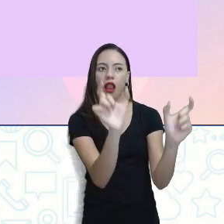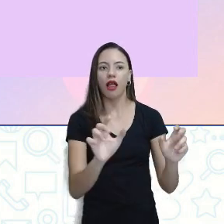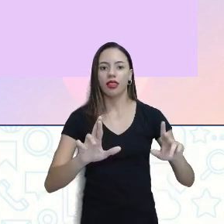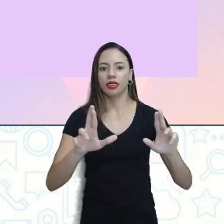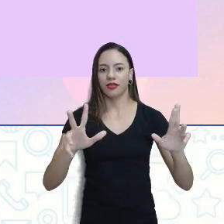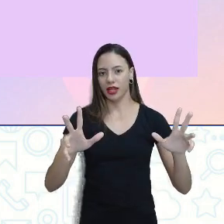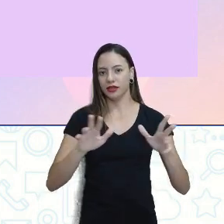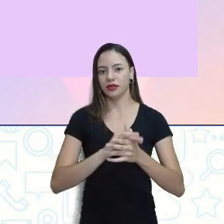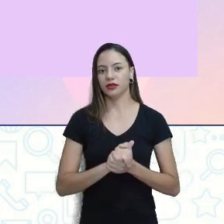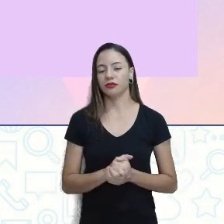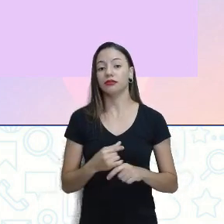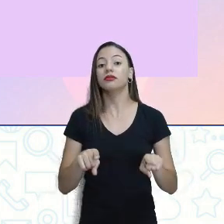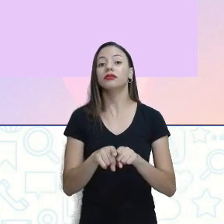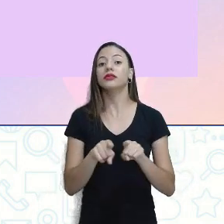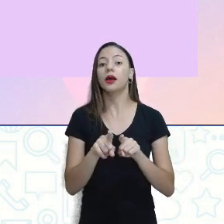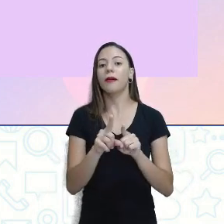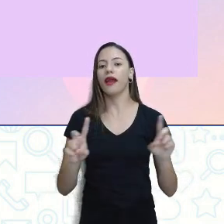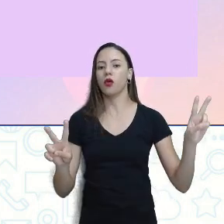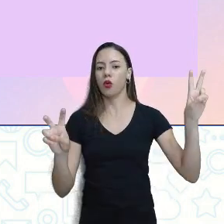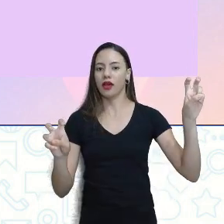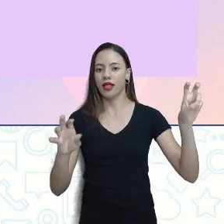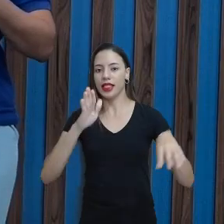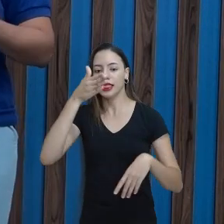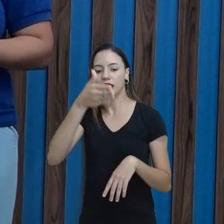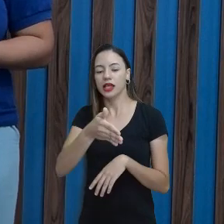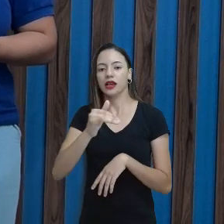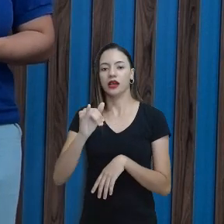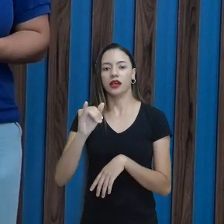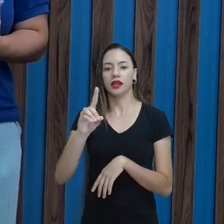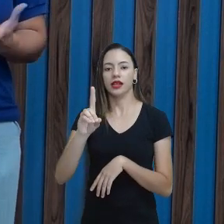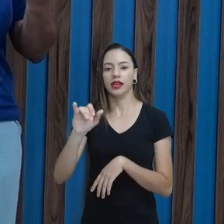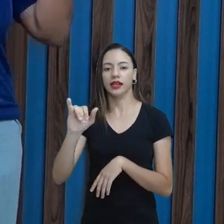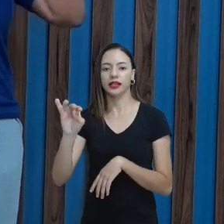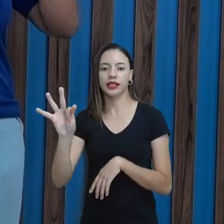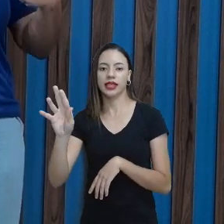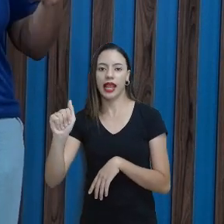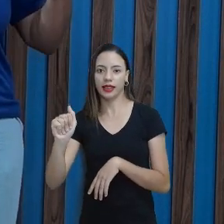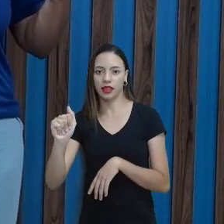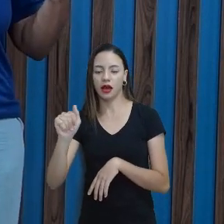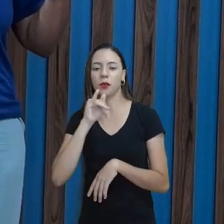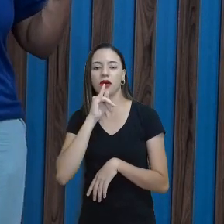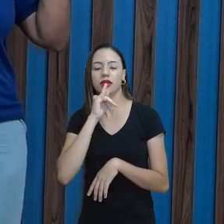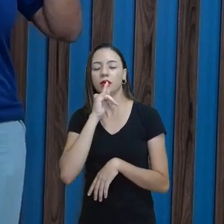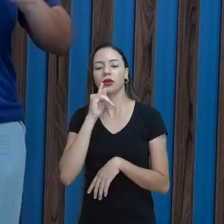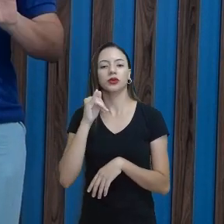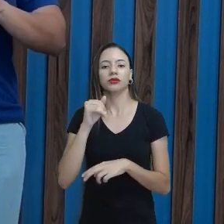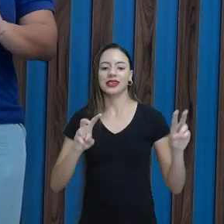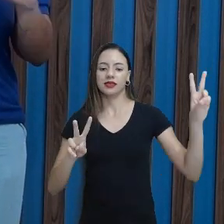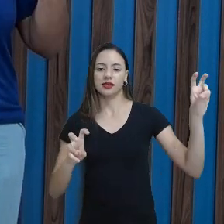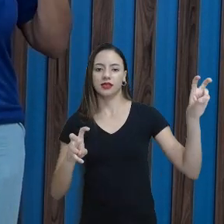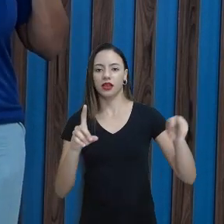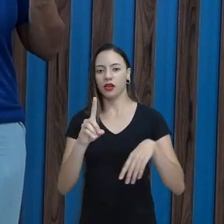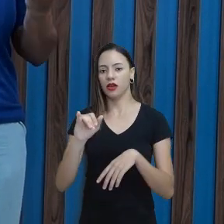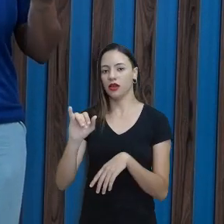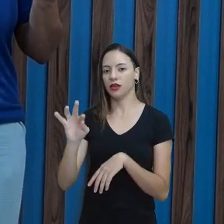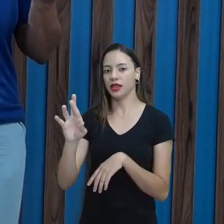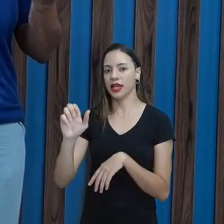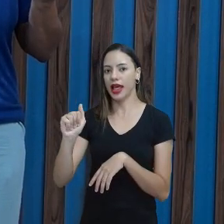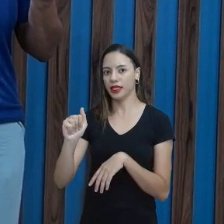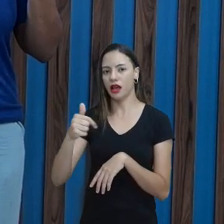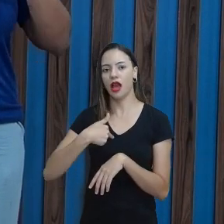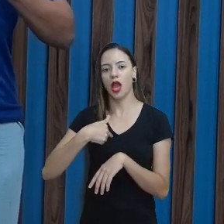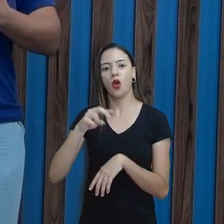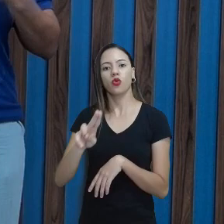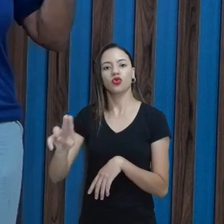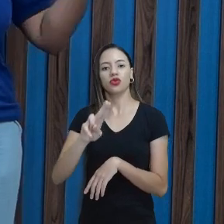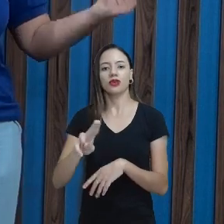uma paráfrase, que é quando você transcreve os pensamentos de outra pessoa com as suas palavras. E aí, como é um texto seu,